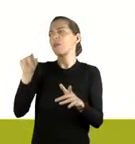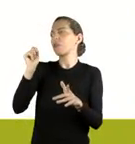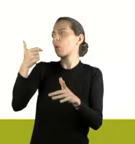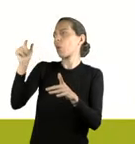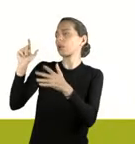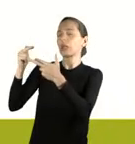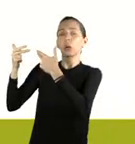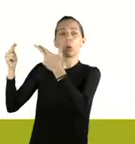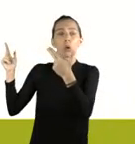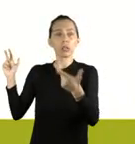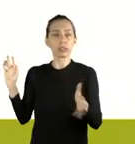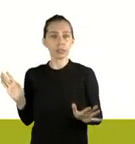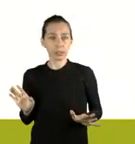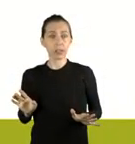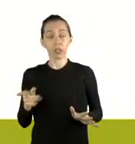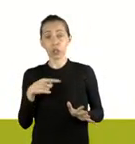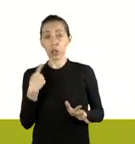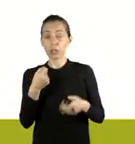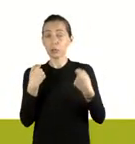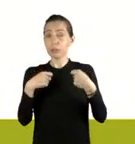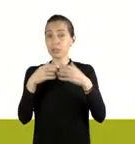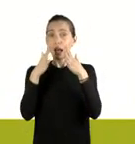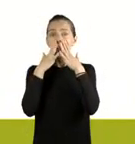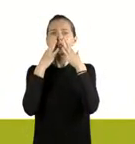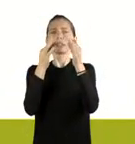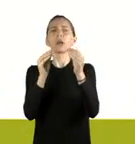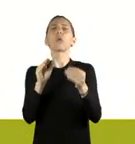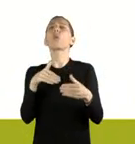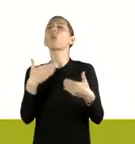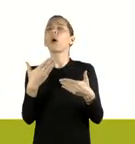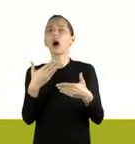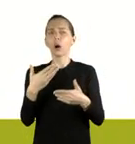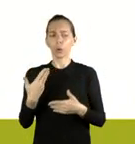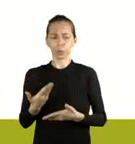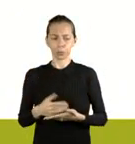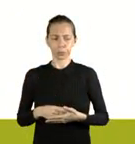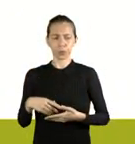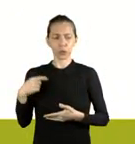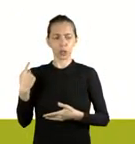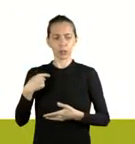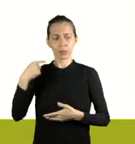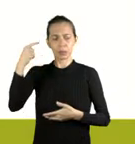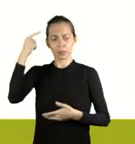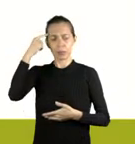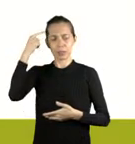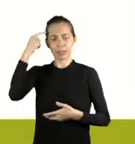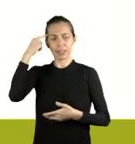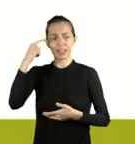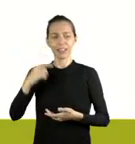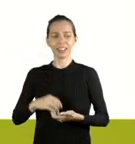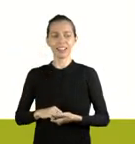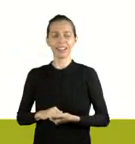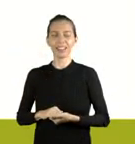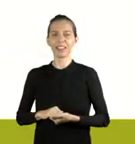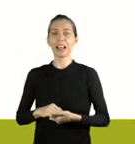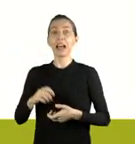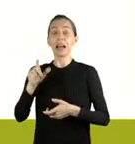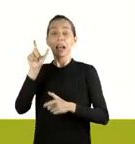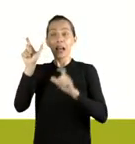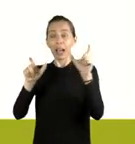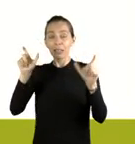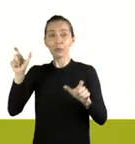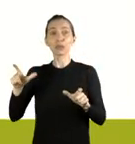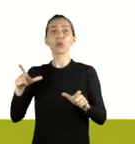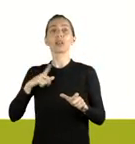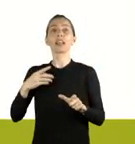é isso que a gente tem que se perguntar. Essas perguntas aqui são para a gente pensar sobre elas. Né? Cada pessoa tem um tipo de